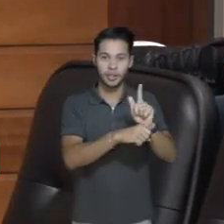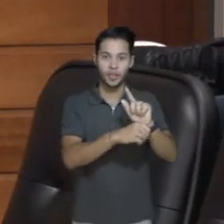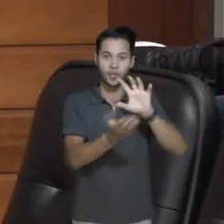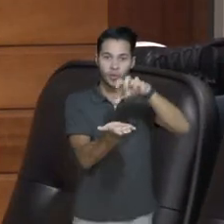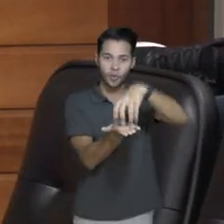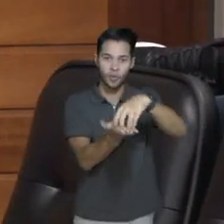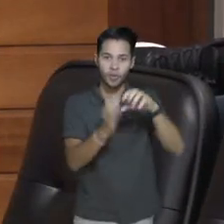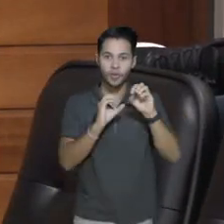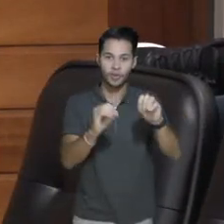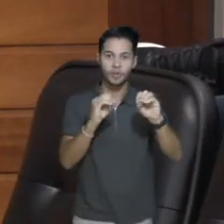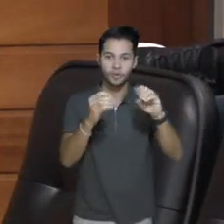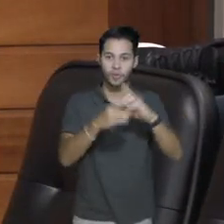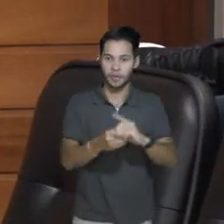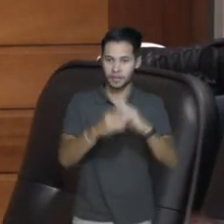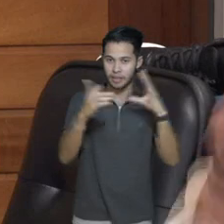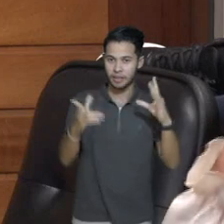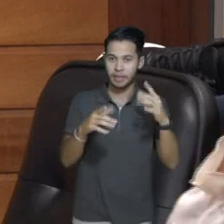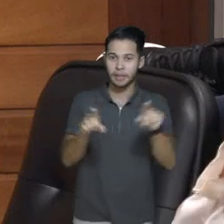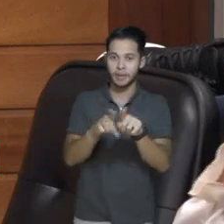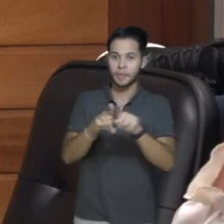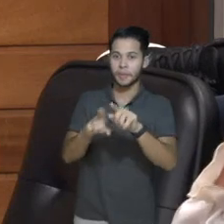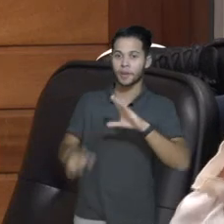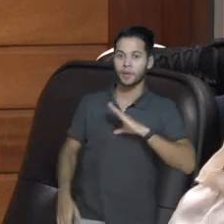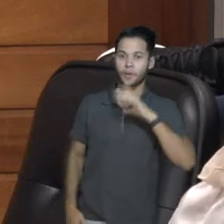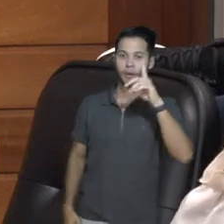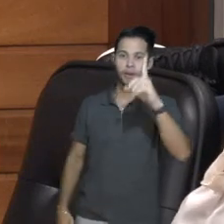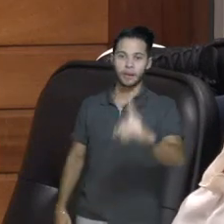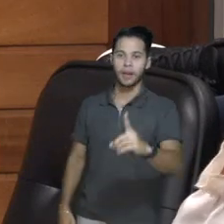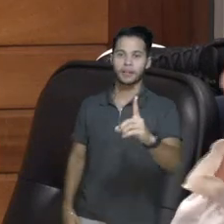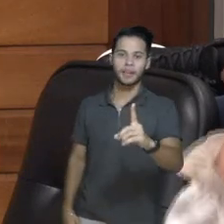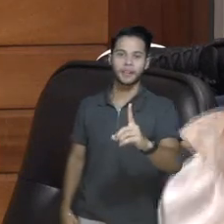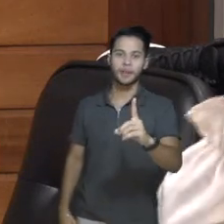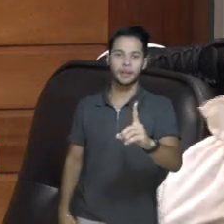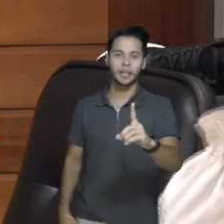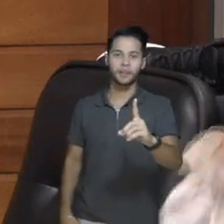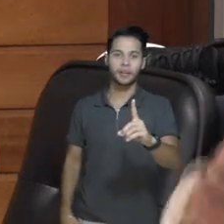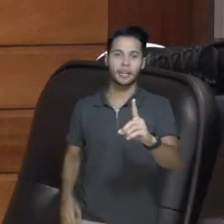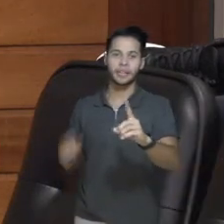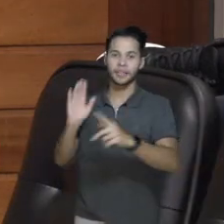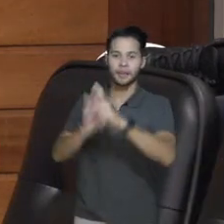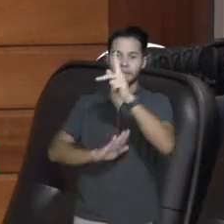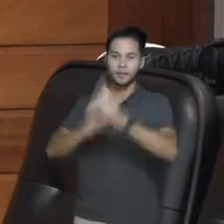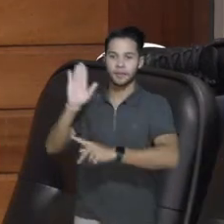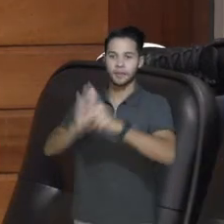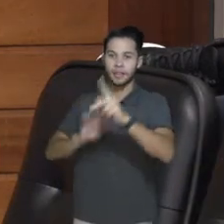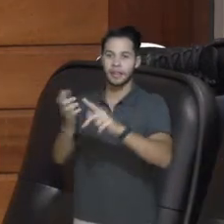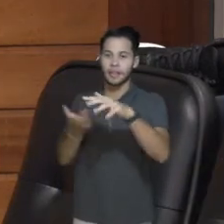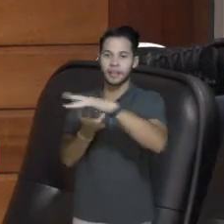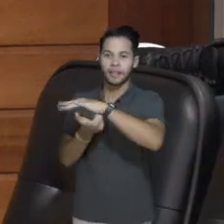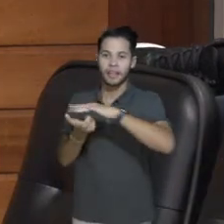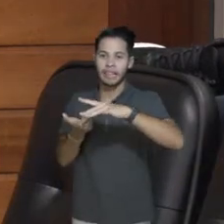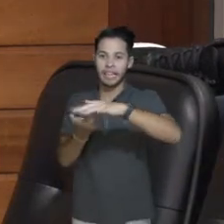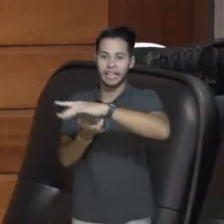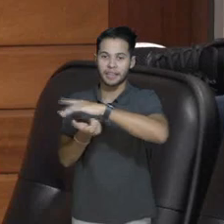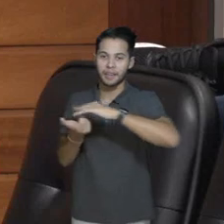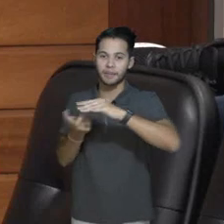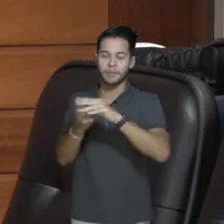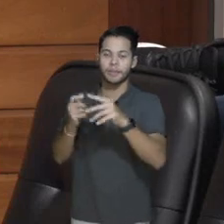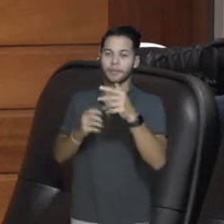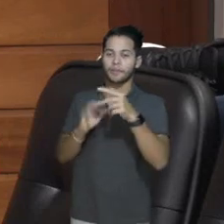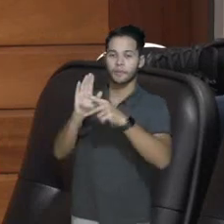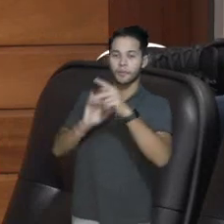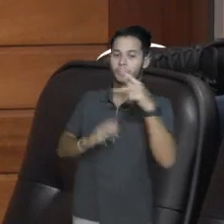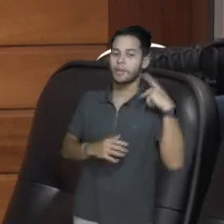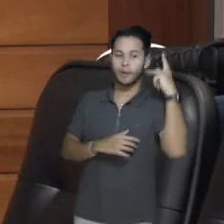legislativo e coordeno na escola os programas de letramento político Vereador Mirim Parlamento jovem estágio